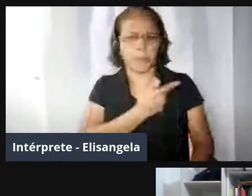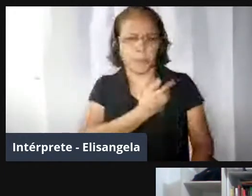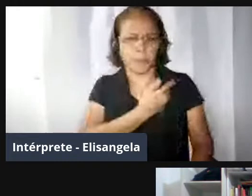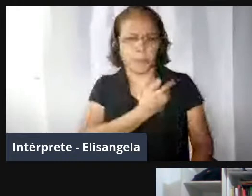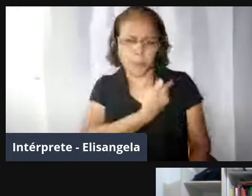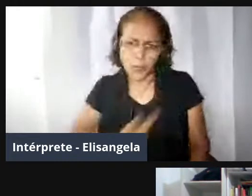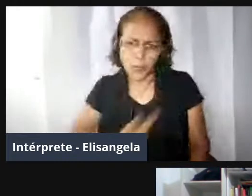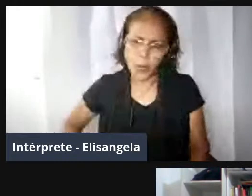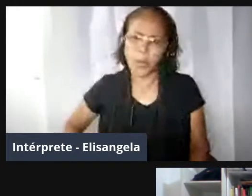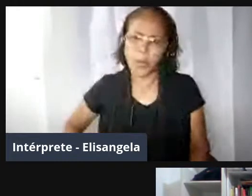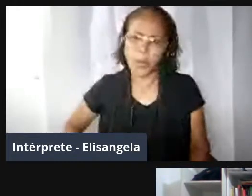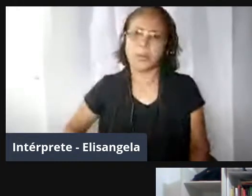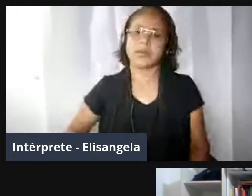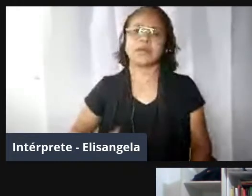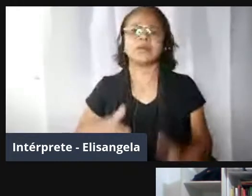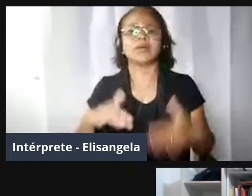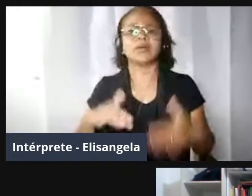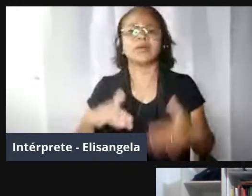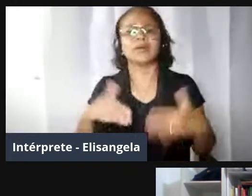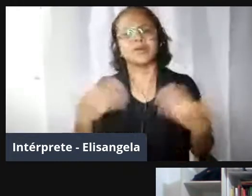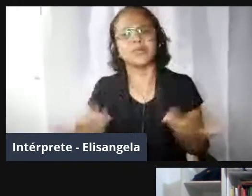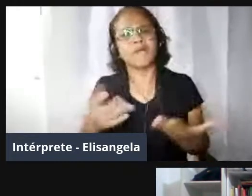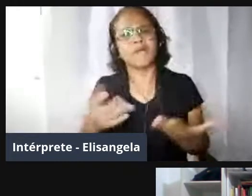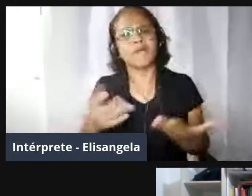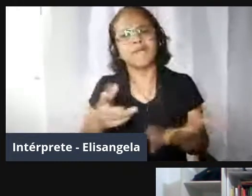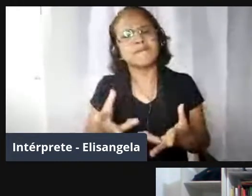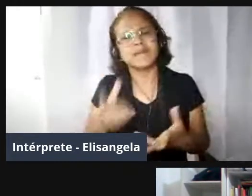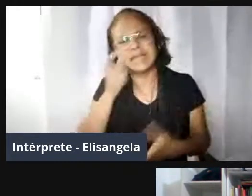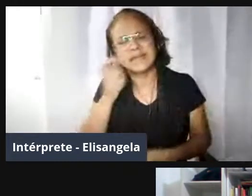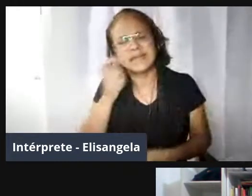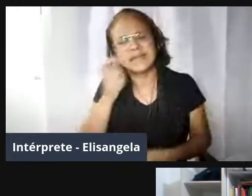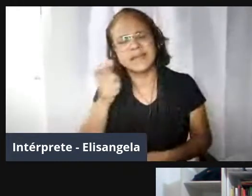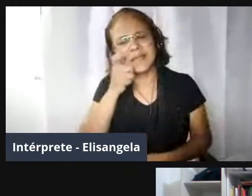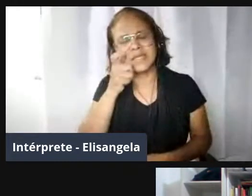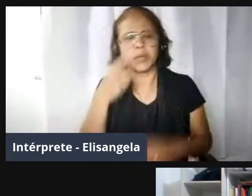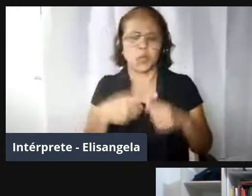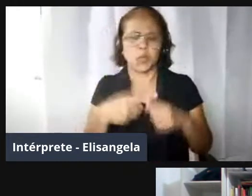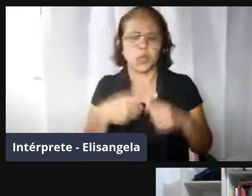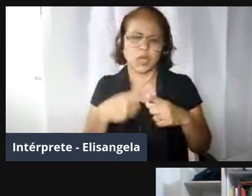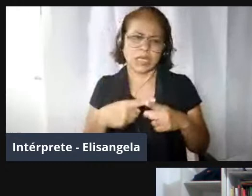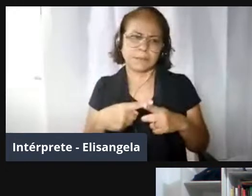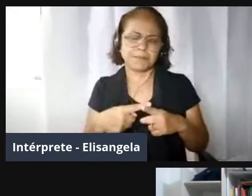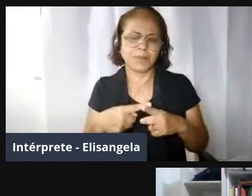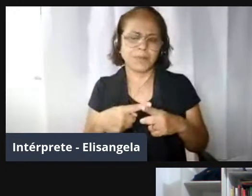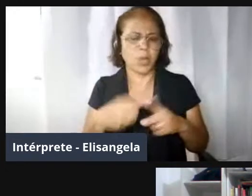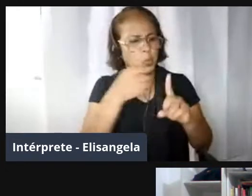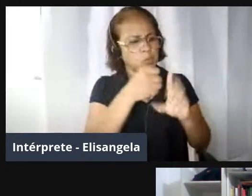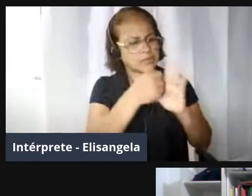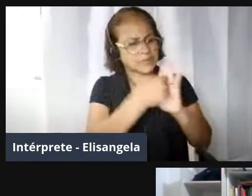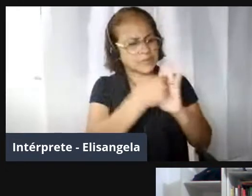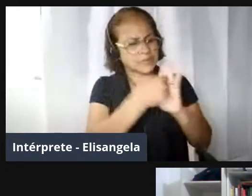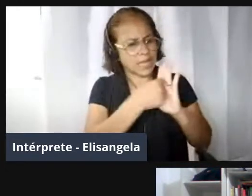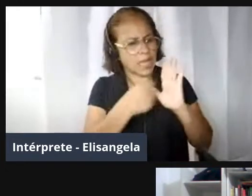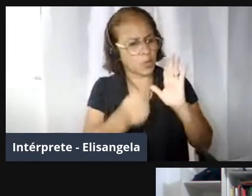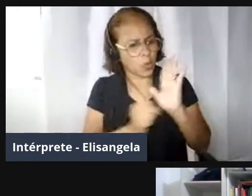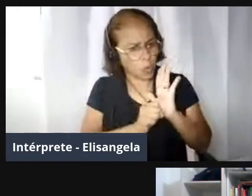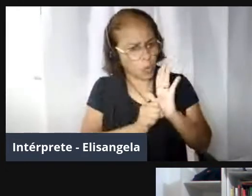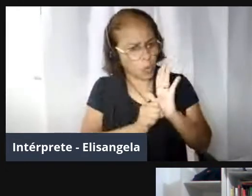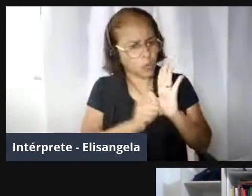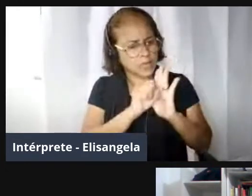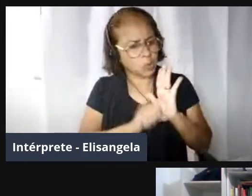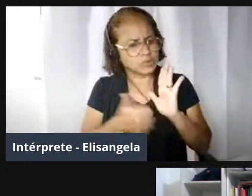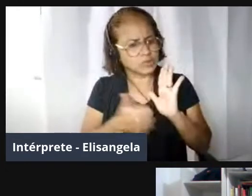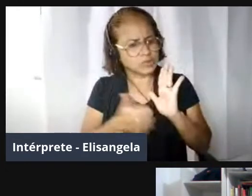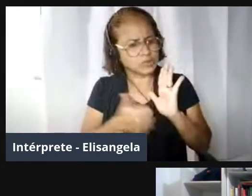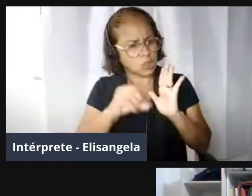que de pensar nessa escola. Ah, a gente volta a escola do século XIX era uma escola para brancos, né? Por que que a gente continua ainda escutando tanto isso? Eu